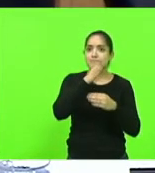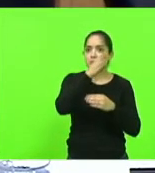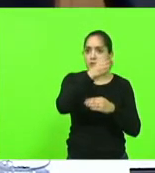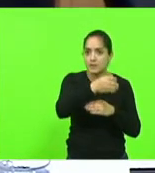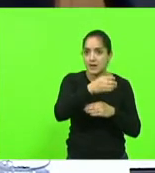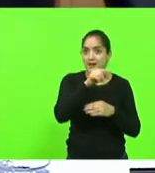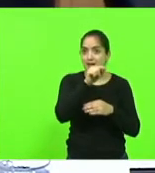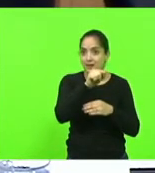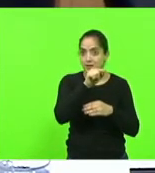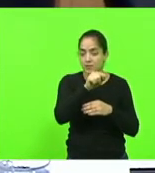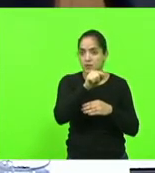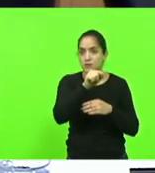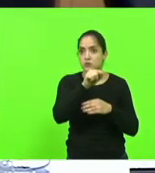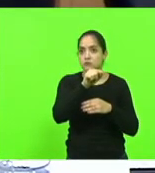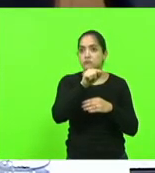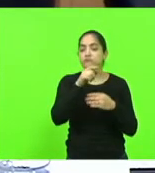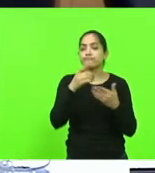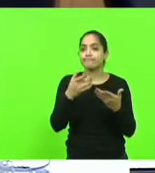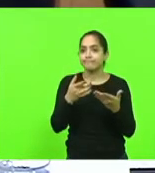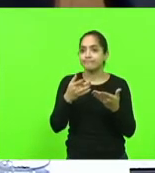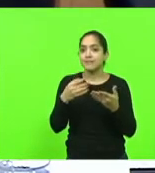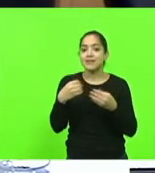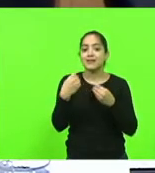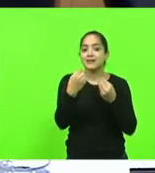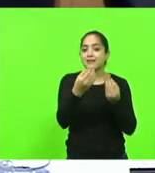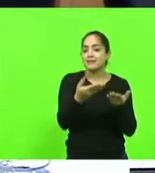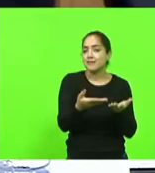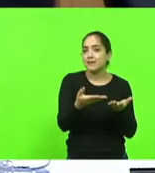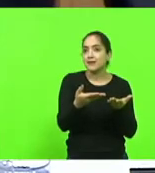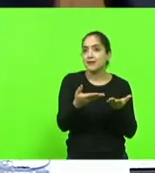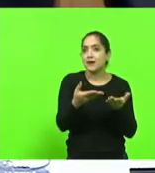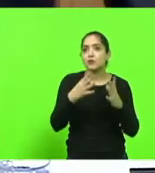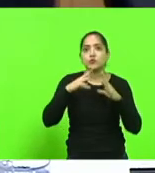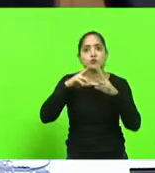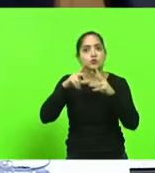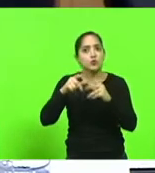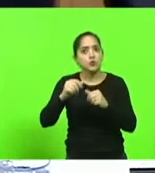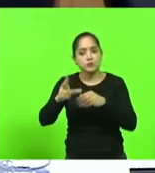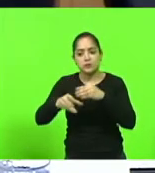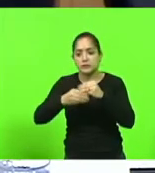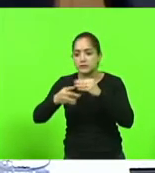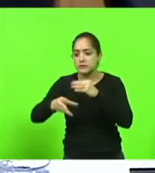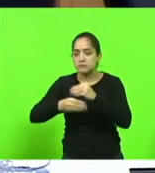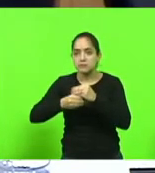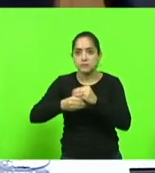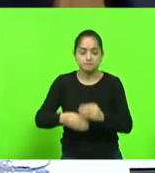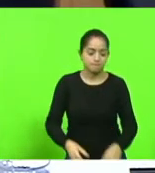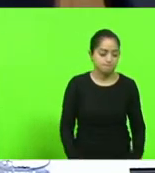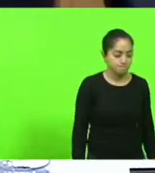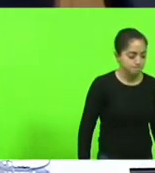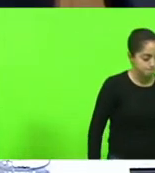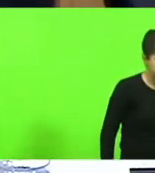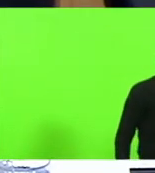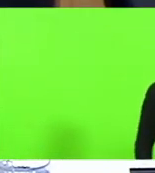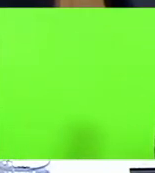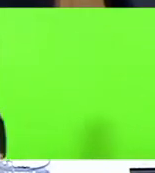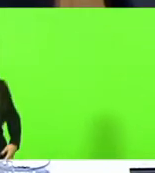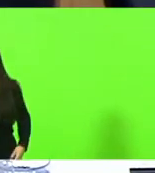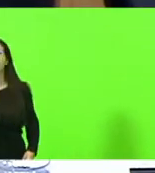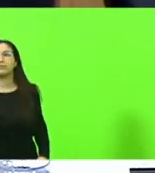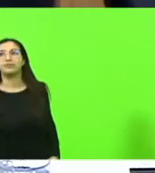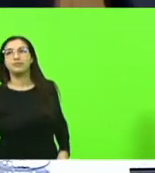deputado, ele entregaria naquela região todas as emendas impositivas, todas.